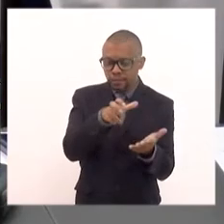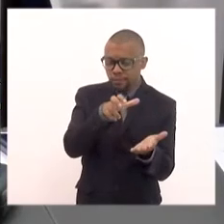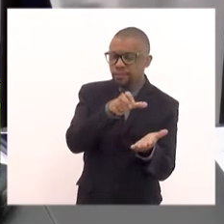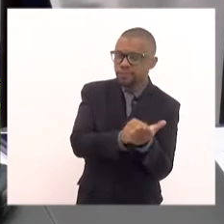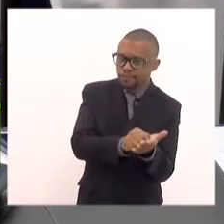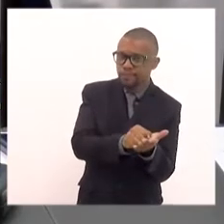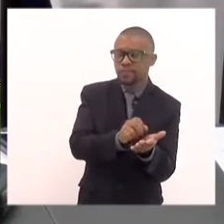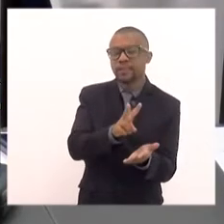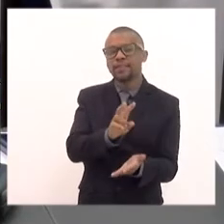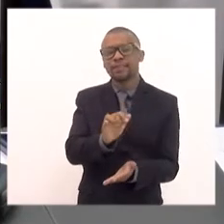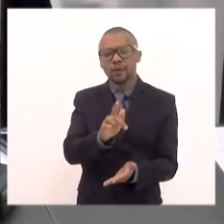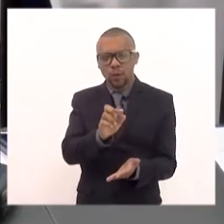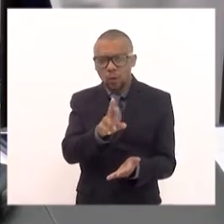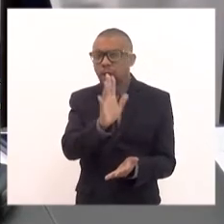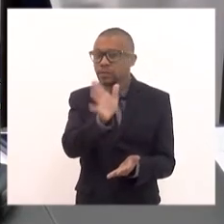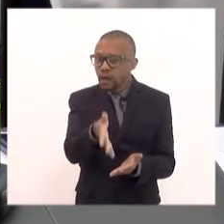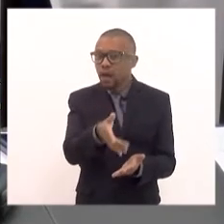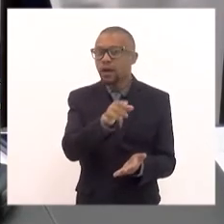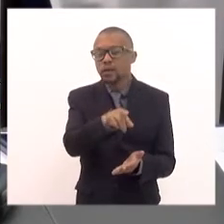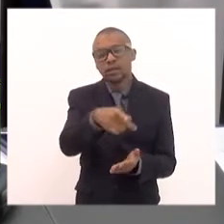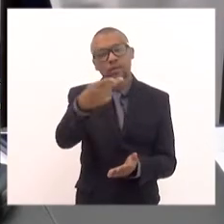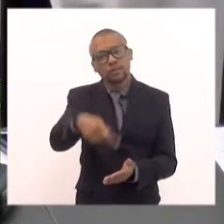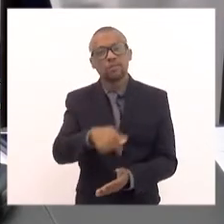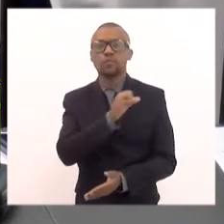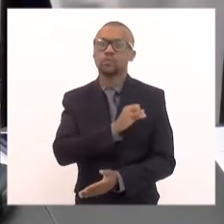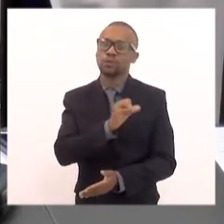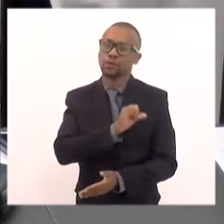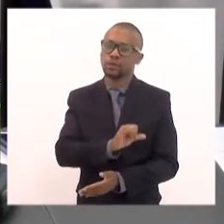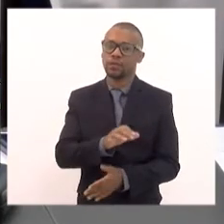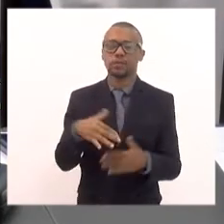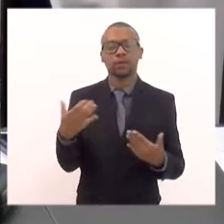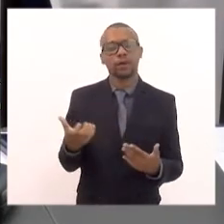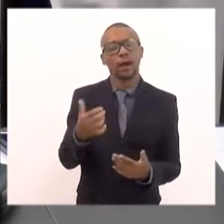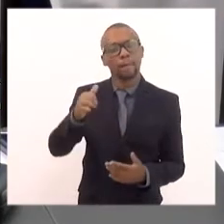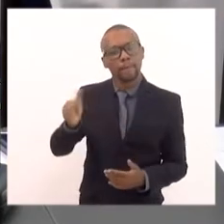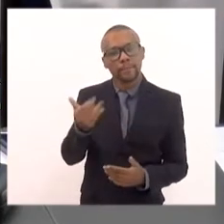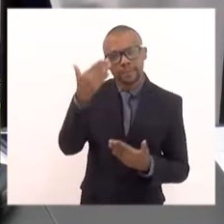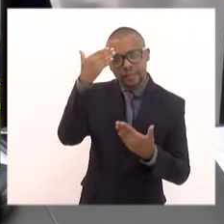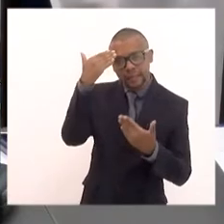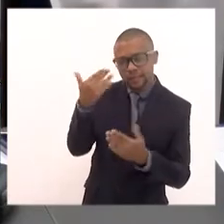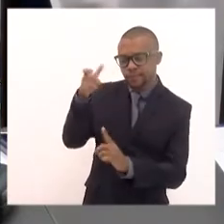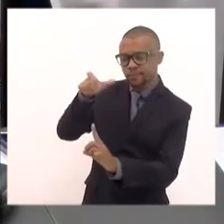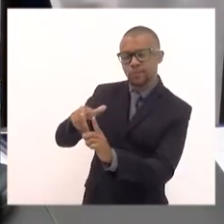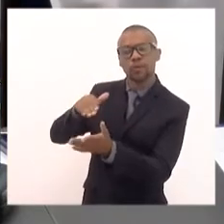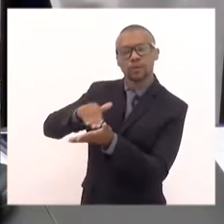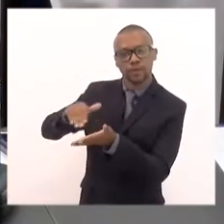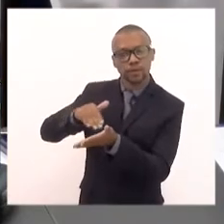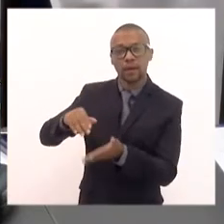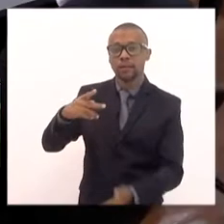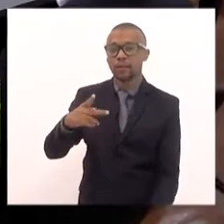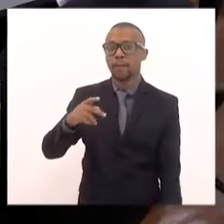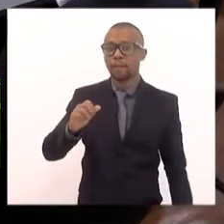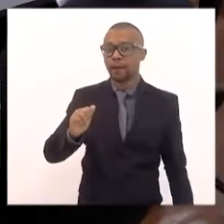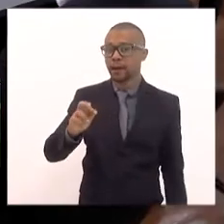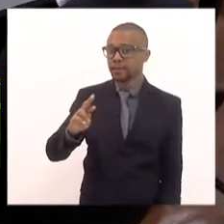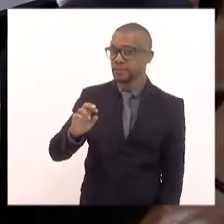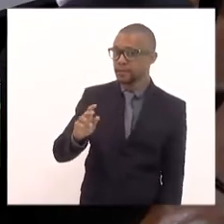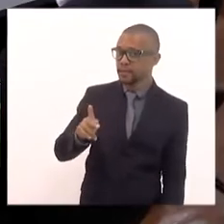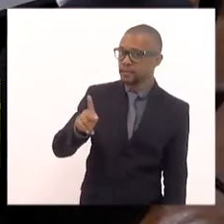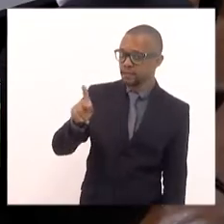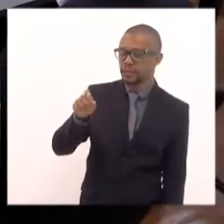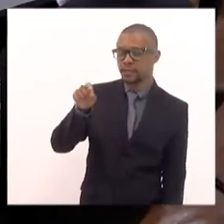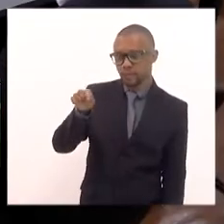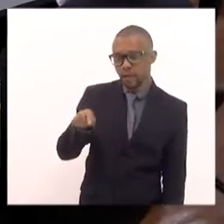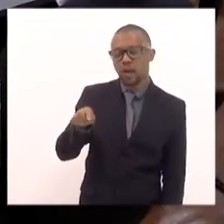estado do Rio de Janeiro. Então, eu quero agradecer a presença do secretário Patrick Welber, secretário de Trabalho e Renda, e de sua equipe,